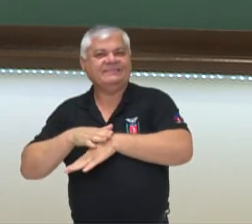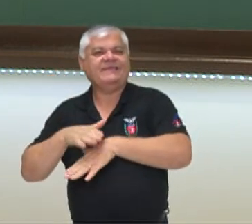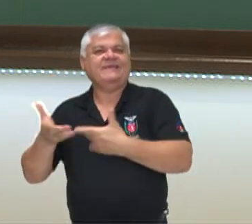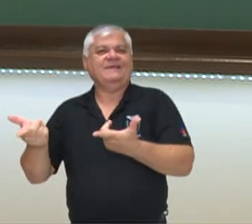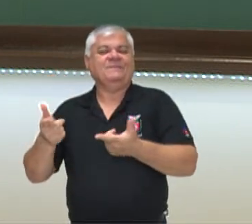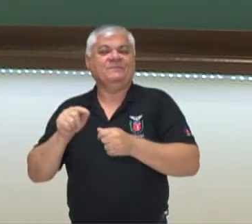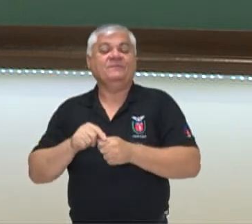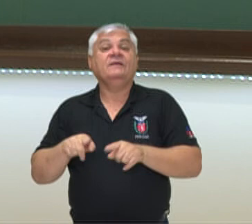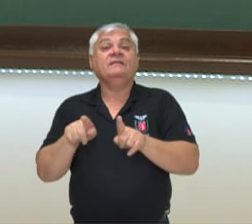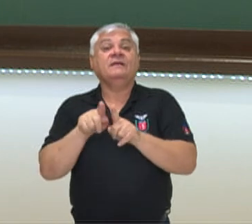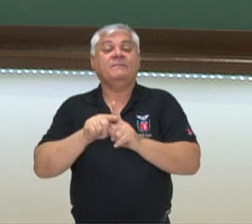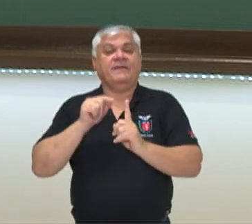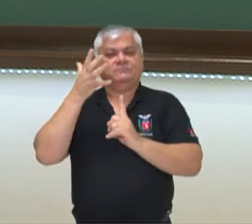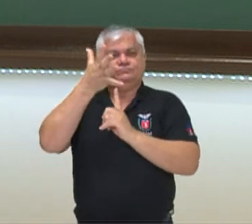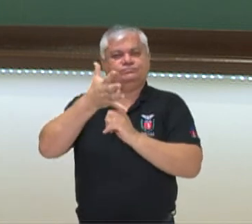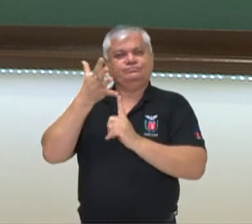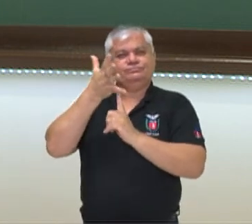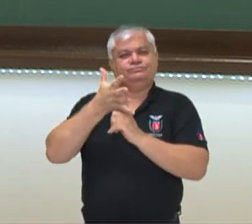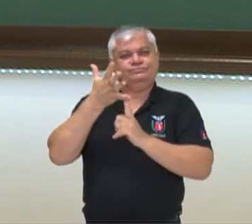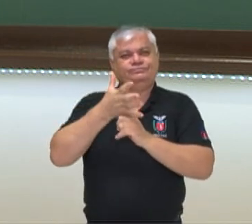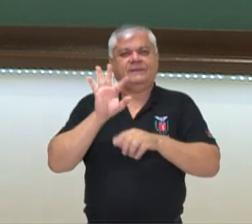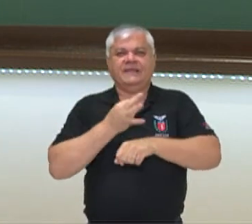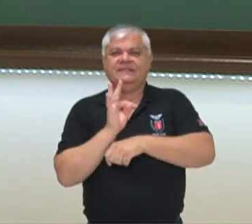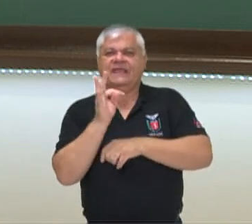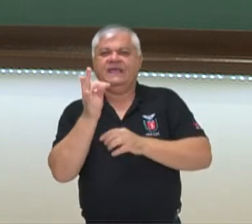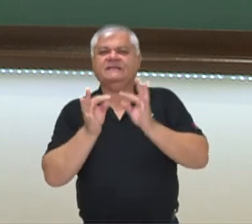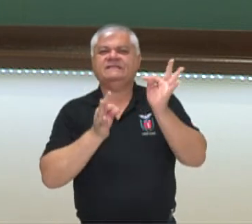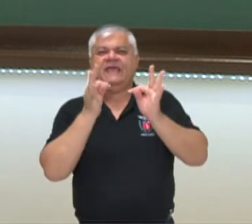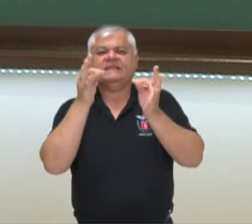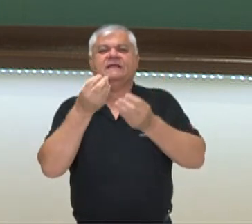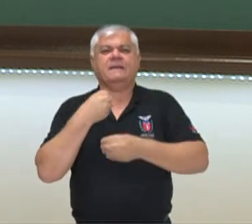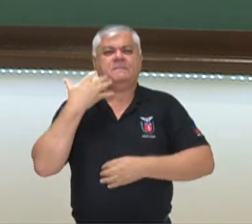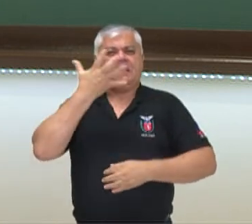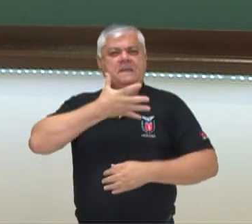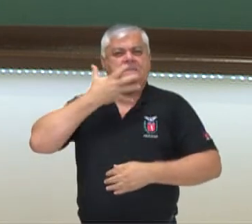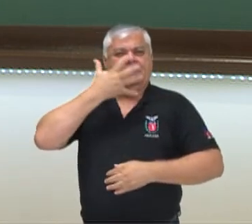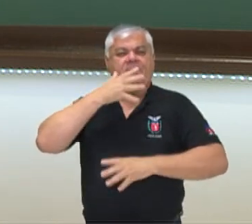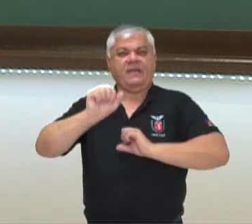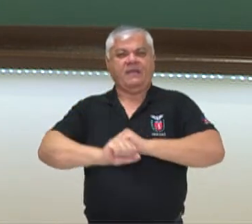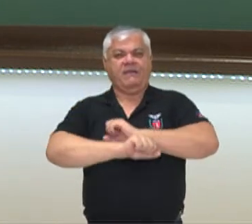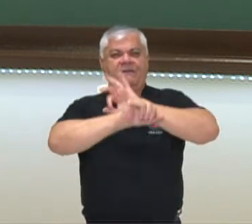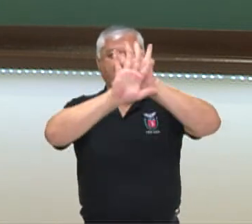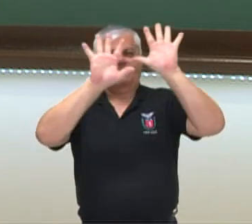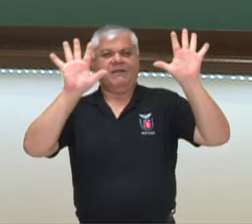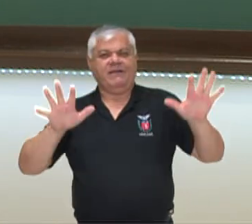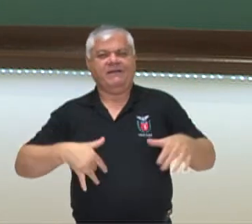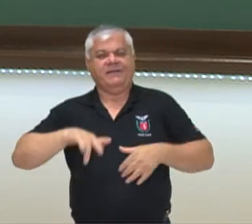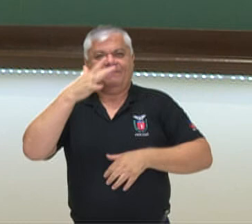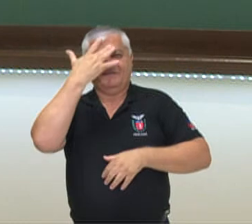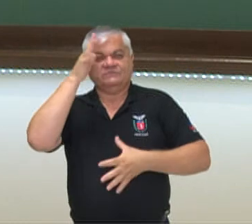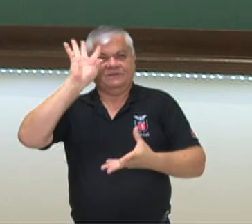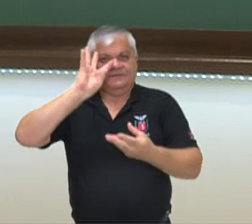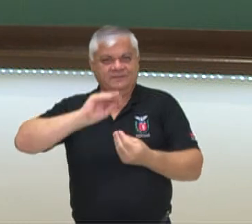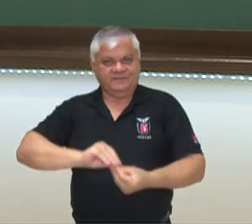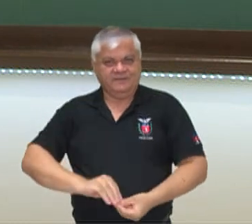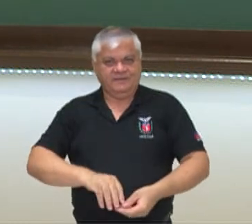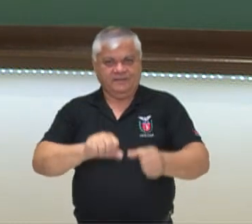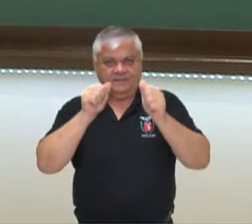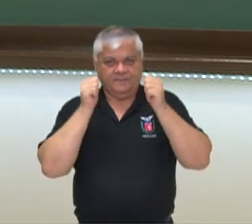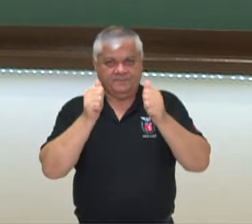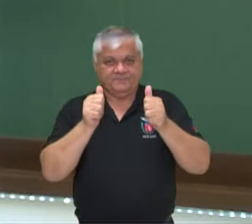da oratória, né? De a gente falar bem em público, falar de forma clara e que a pessoa nos entenda,